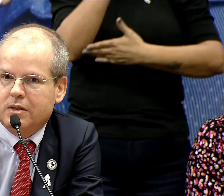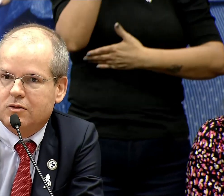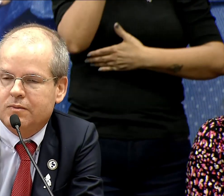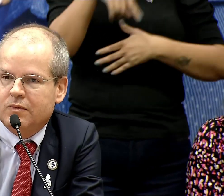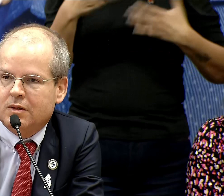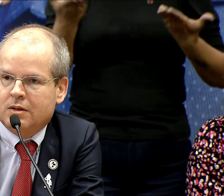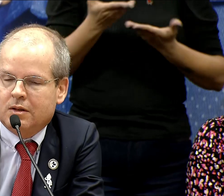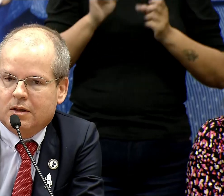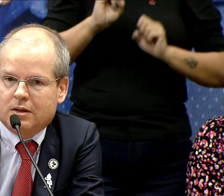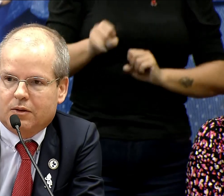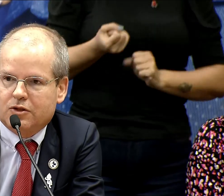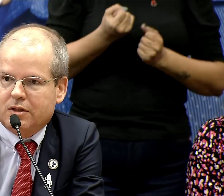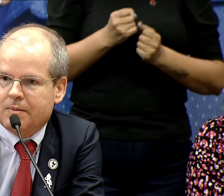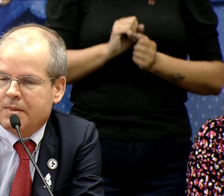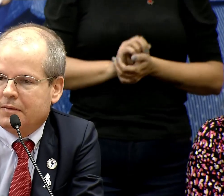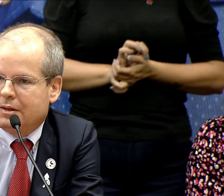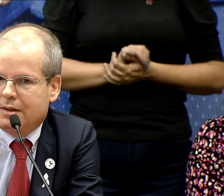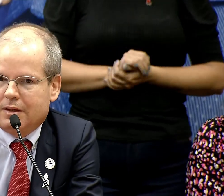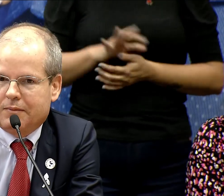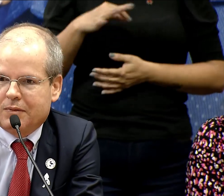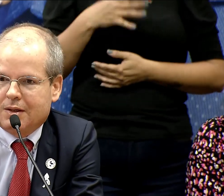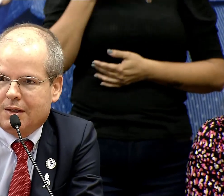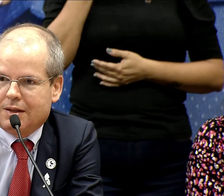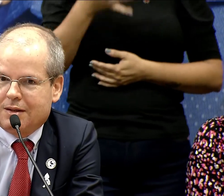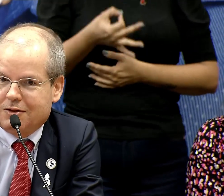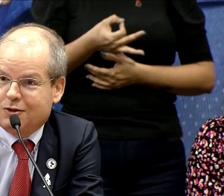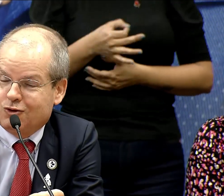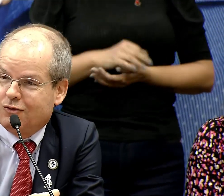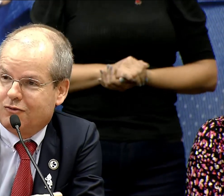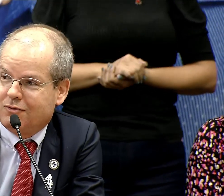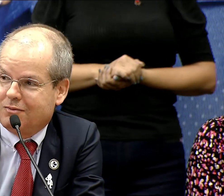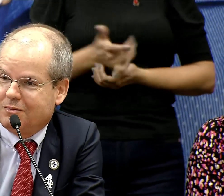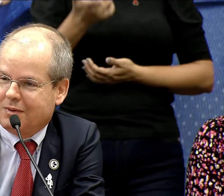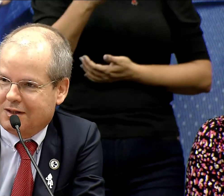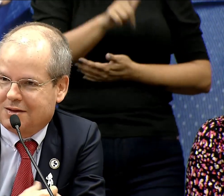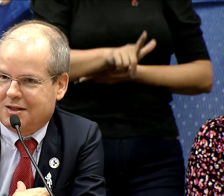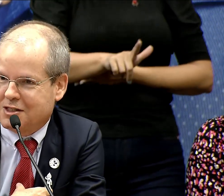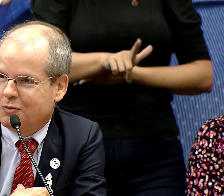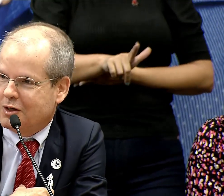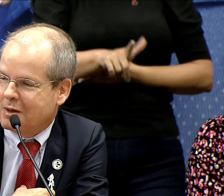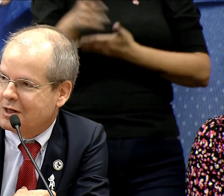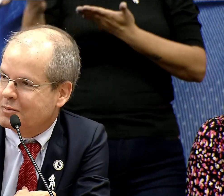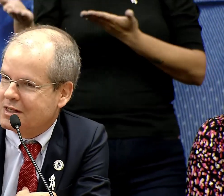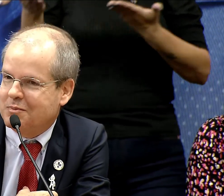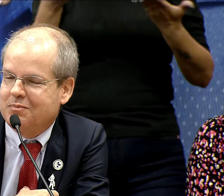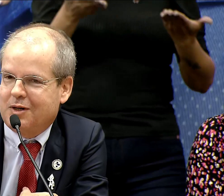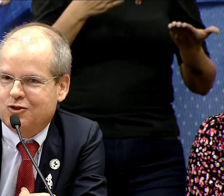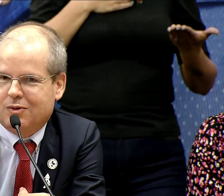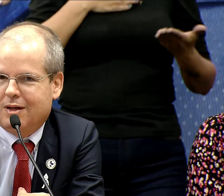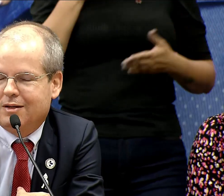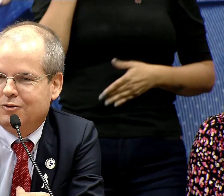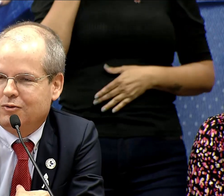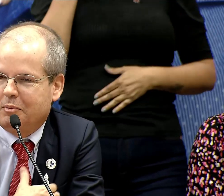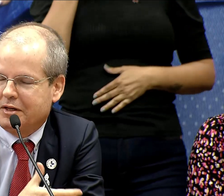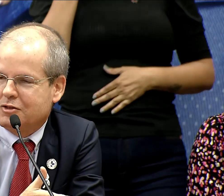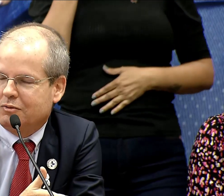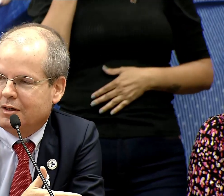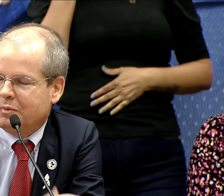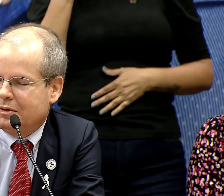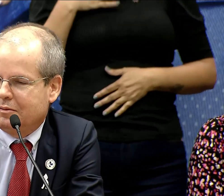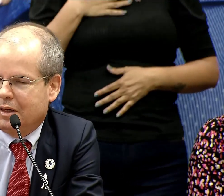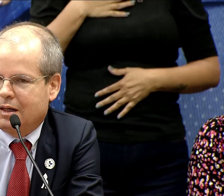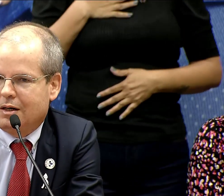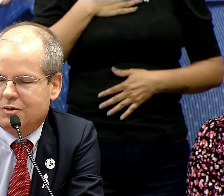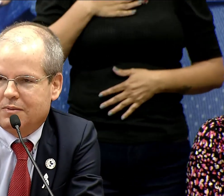propício para isso. Então, acho que, de novo, aí, trazendo um pouquinho para a minha experiência particular e o apreço que eu